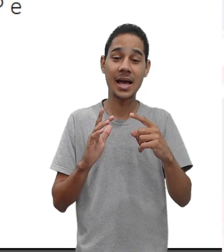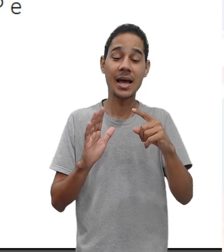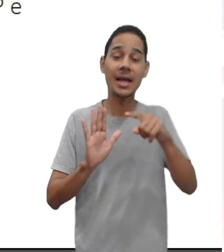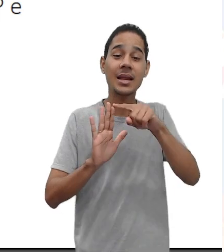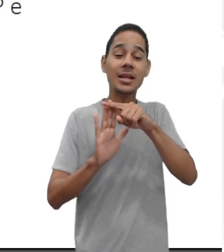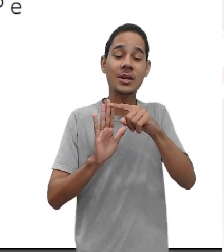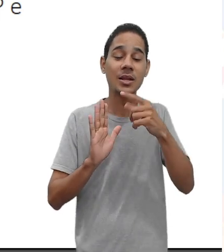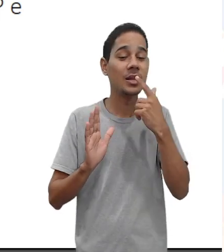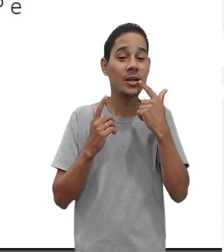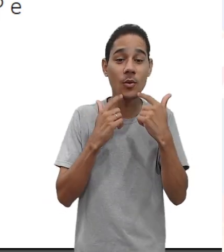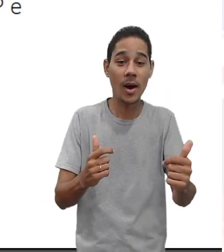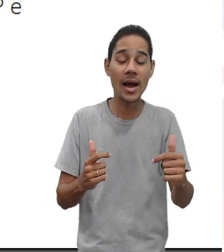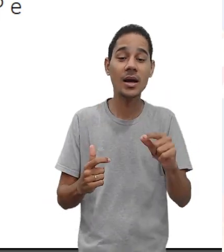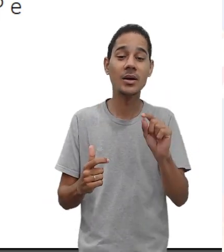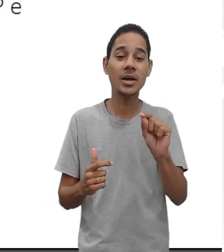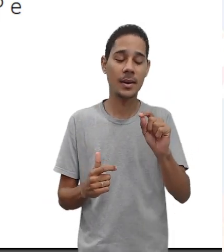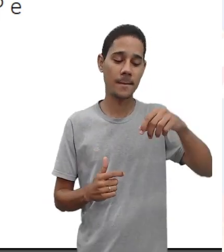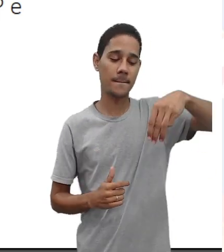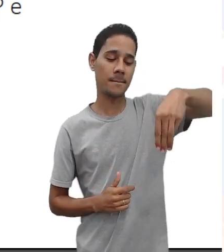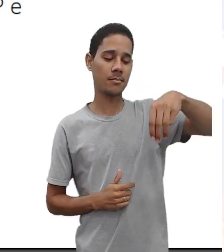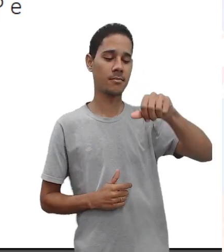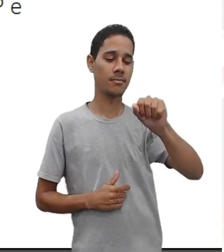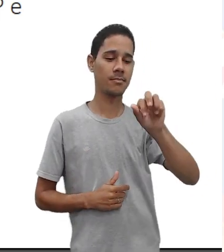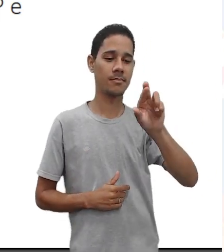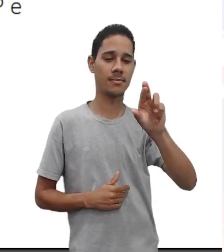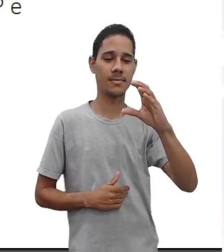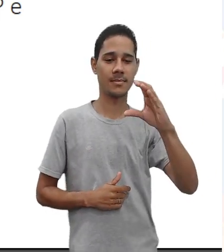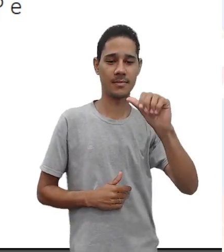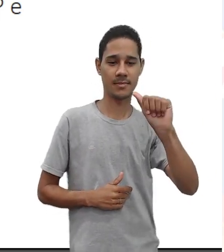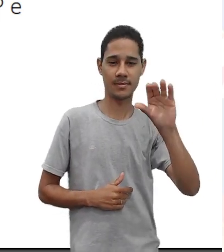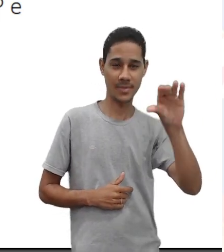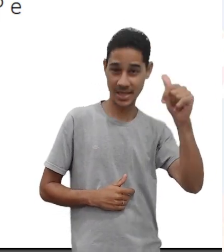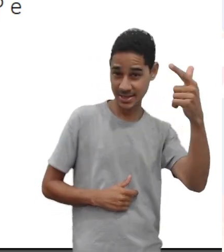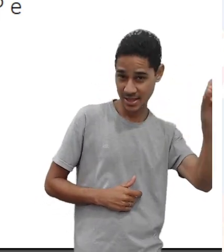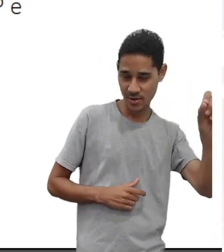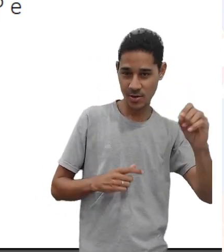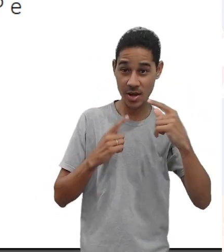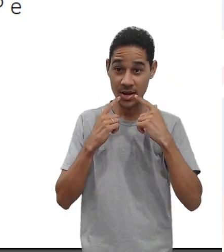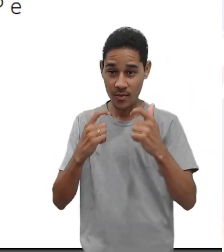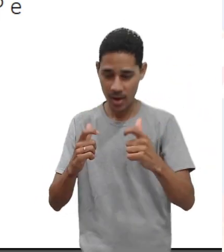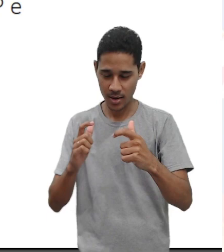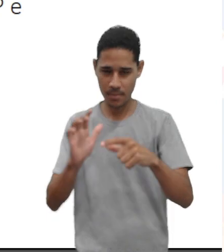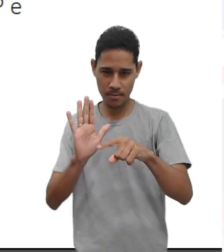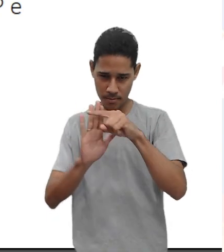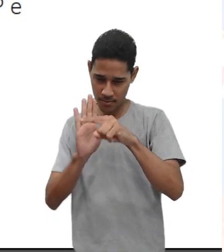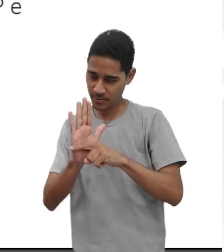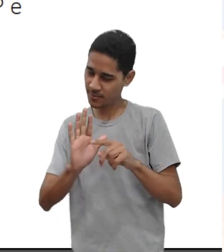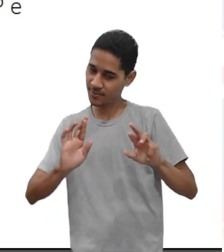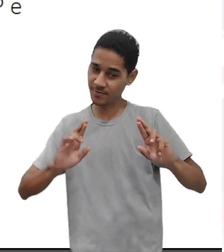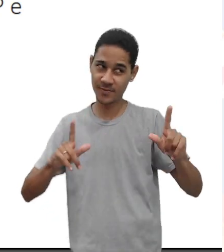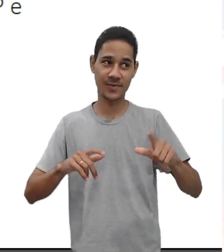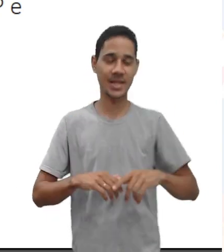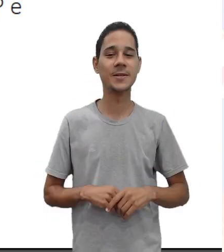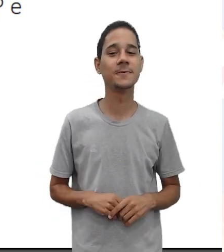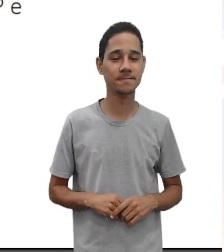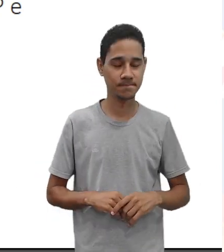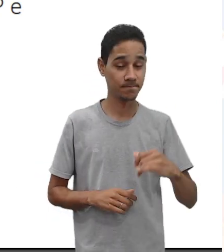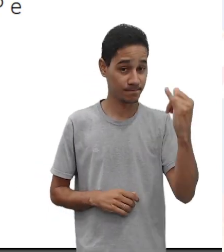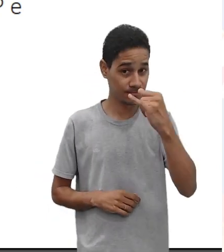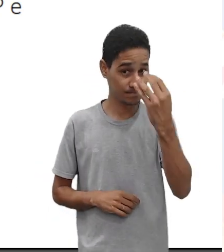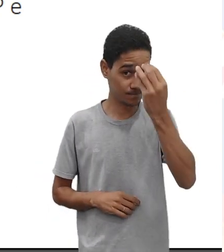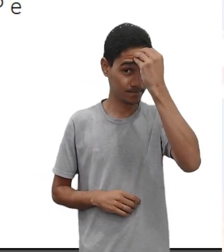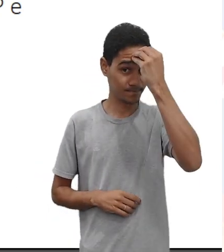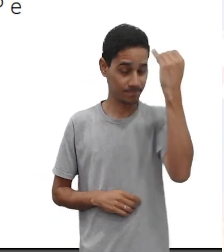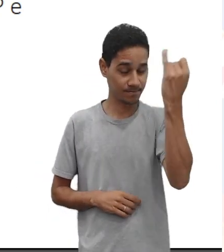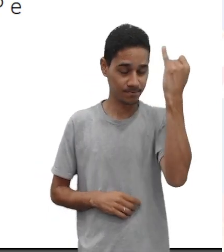não é considerada uma linguagem de programação, ok? Então é importante iniciar essa definição sobre HTML